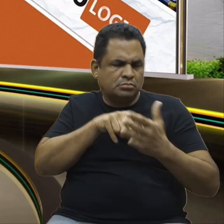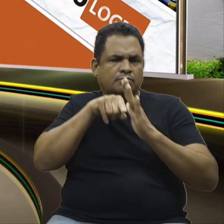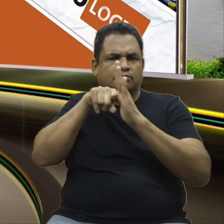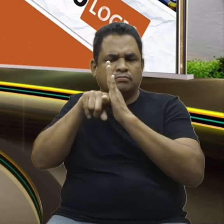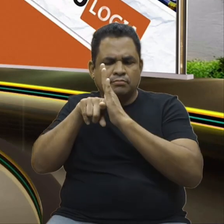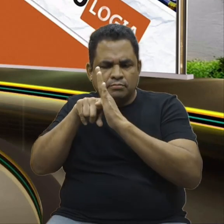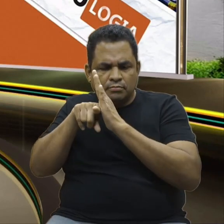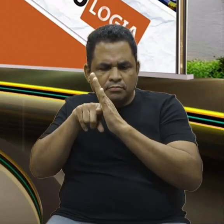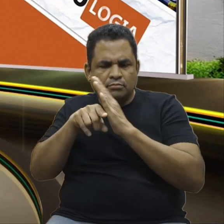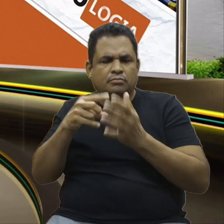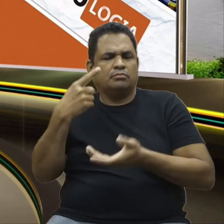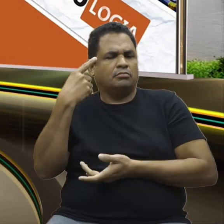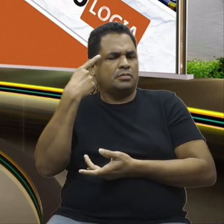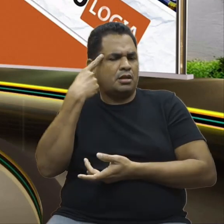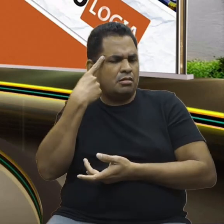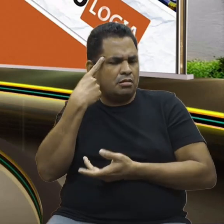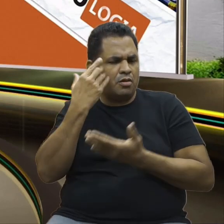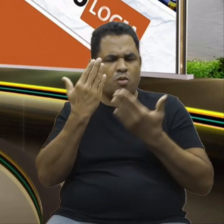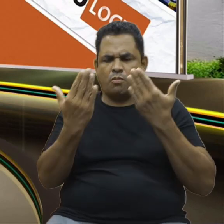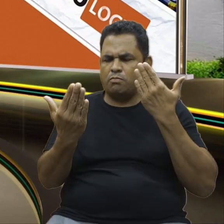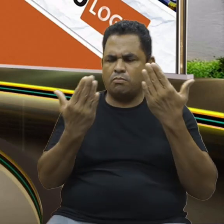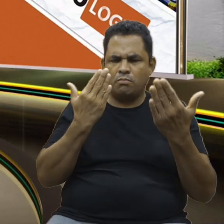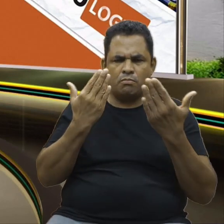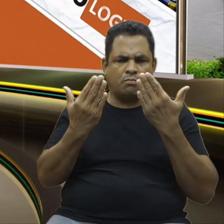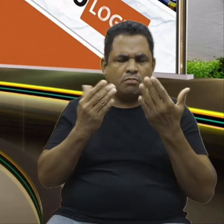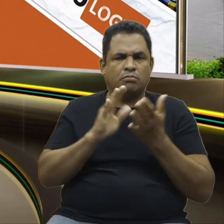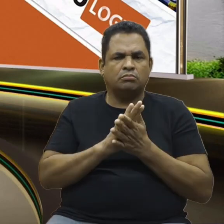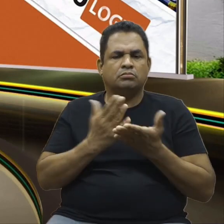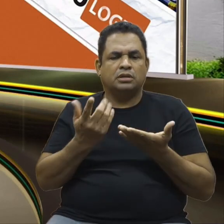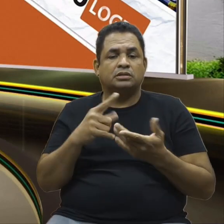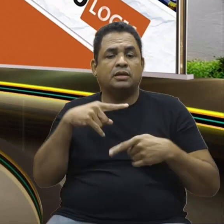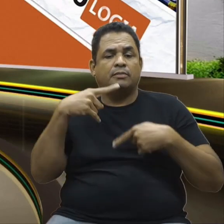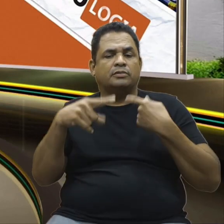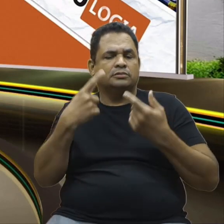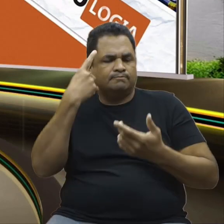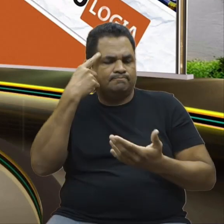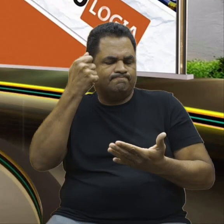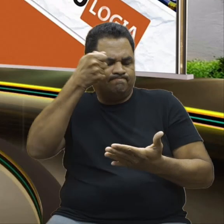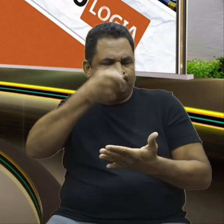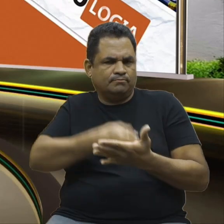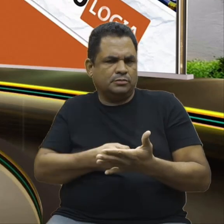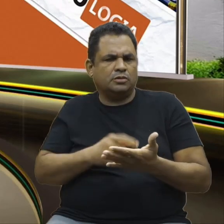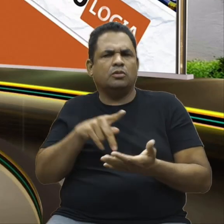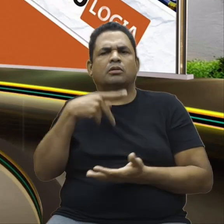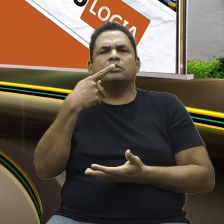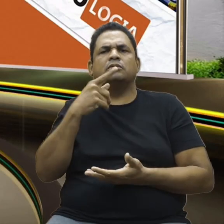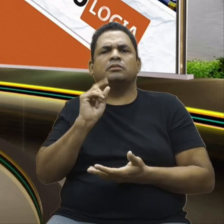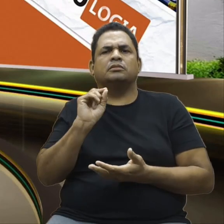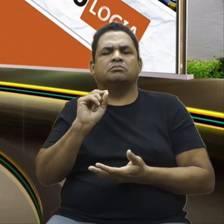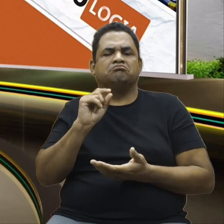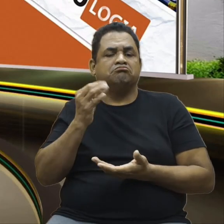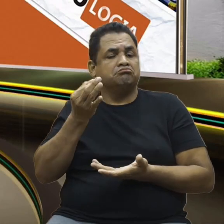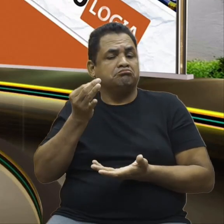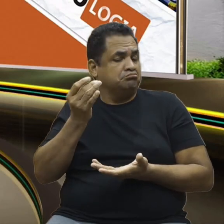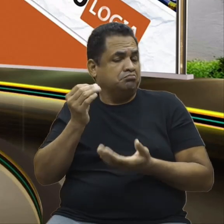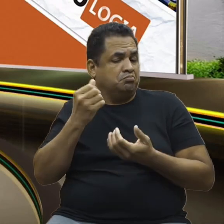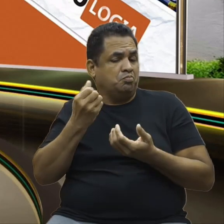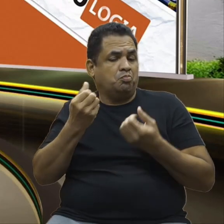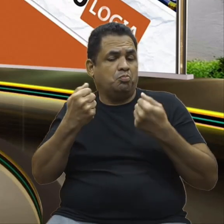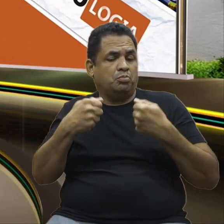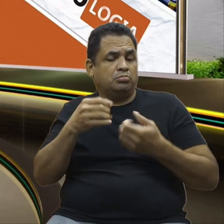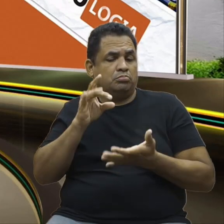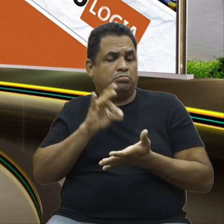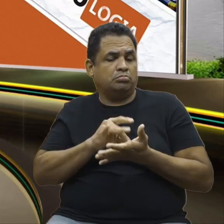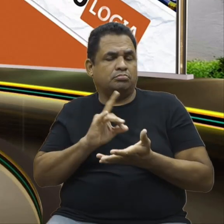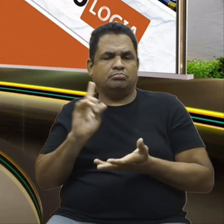pesquisar, refletir, comparar. Aí você toma uma decisão. Peraí, o que esse cara aí está dizendo pode até ser verdade, mas tem coisa ali que